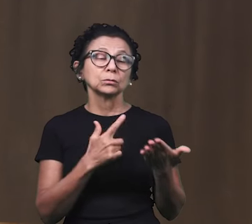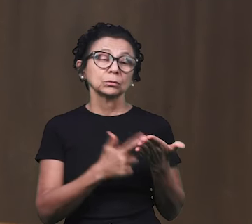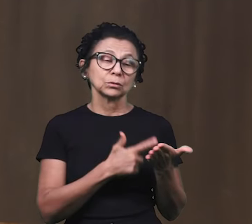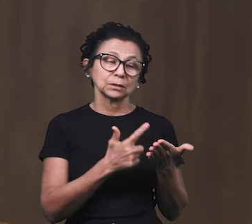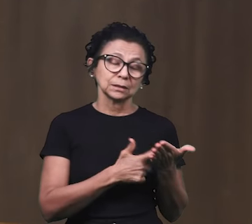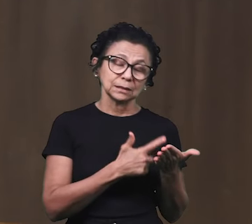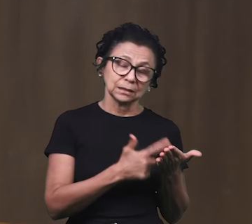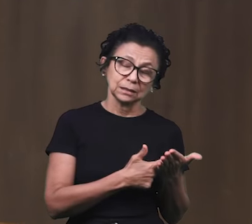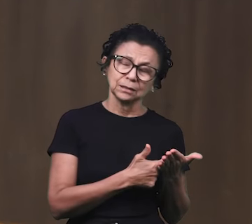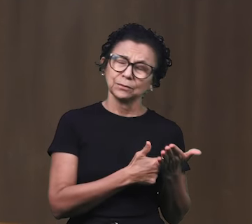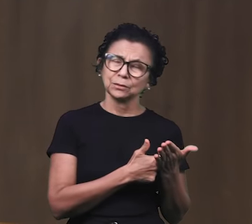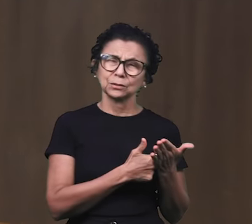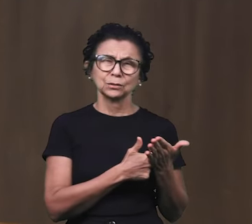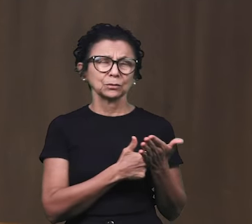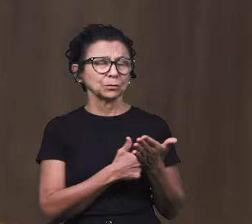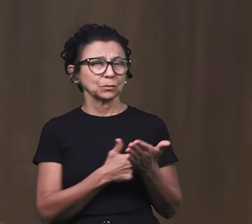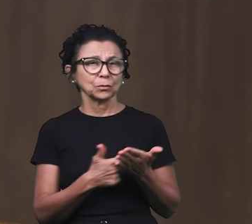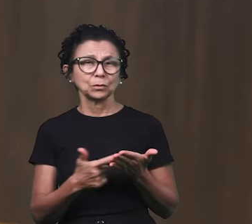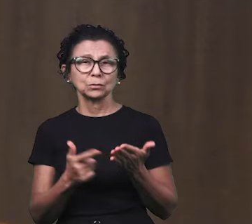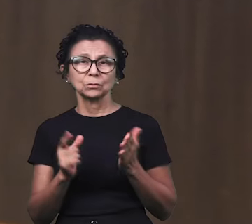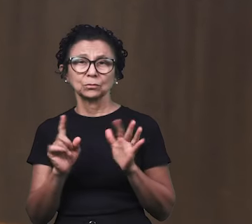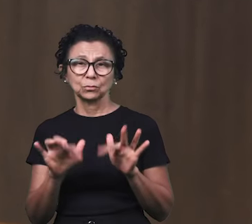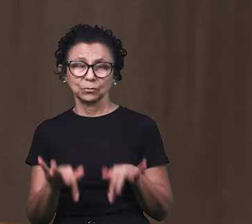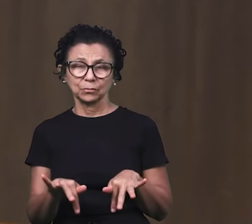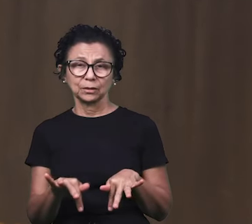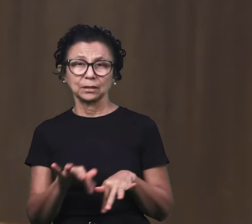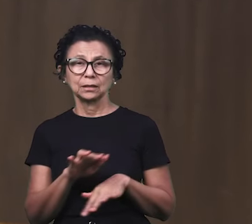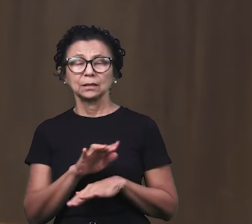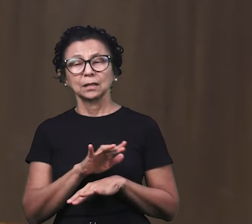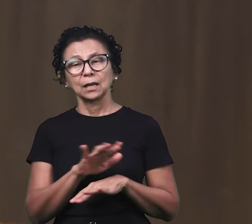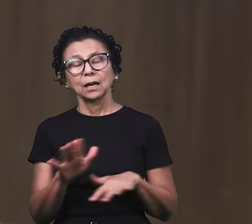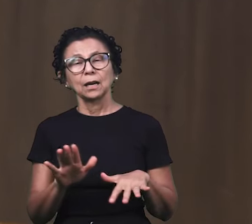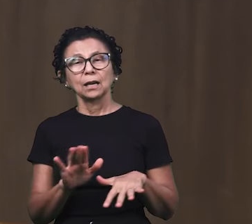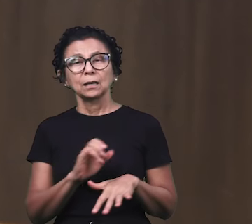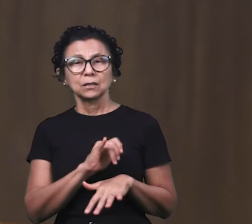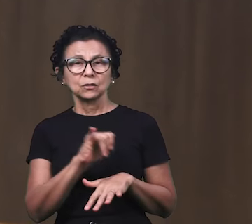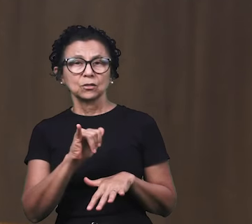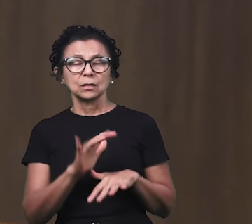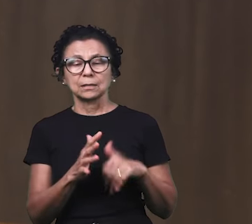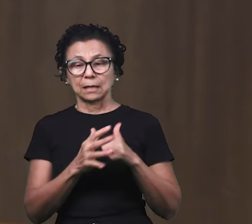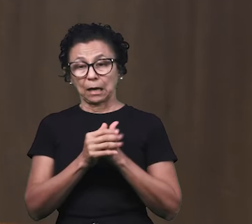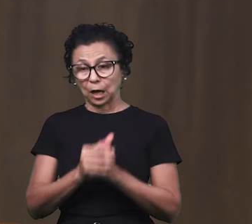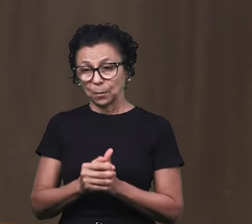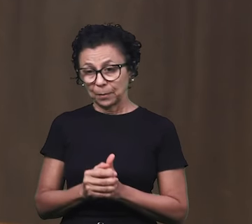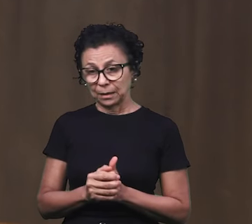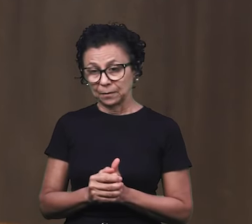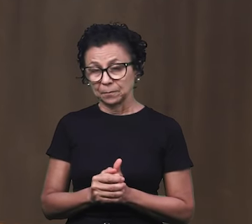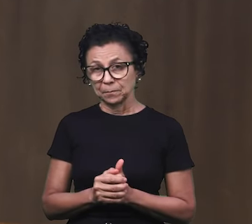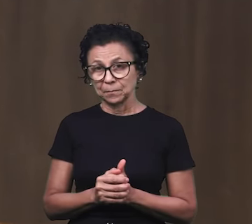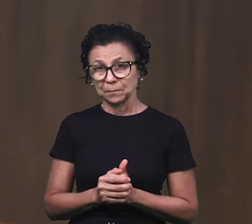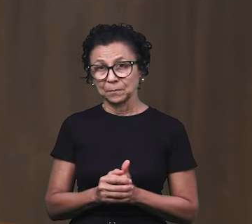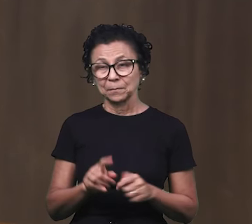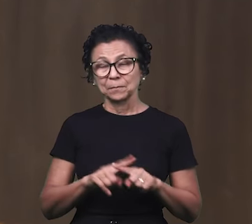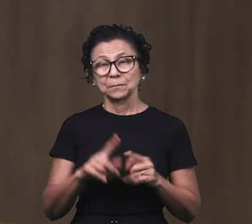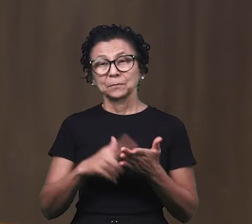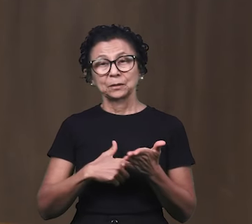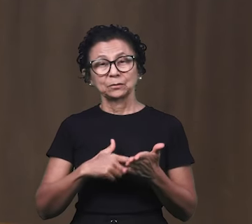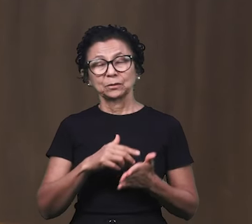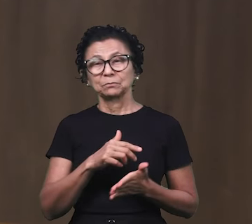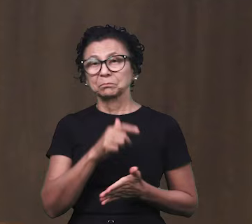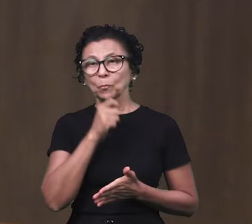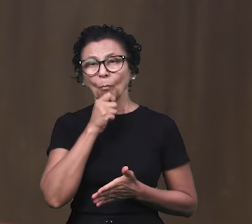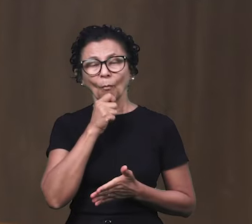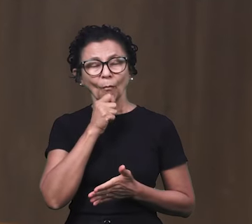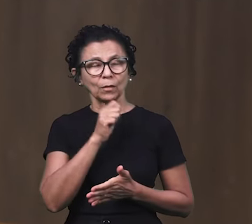o livro de Apocalipse, todos terminam com amém, mas o livro de Atos não termina com amém. Sabe por quê? Porque o Pentecostes não acabou. O